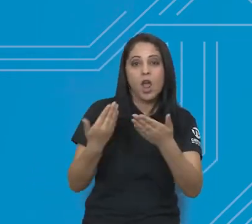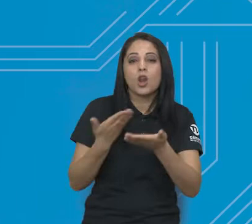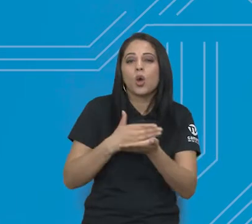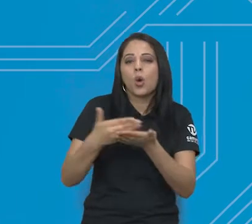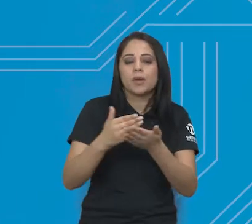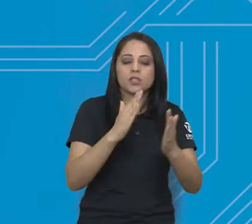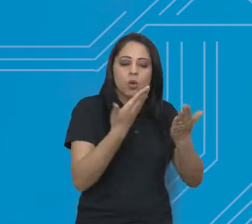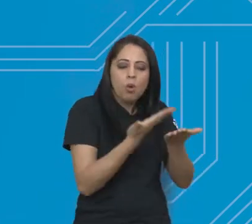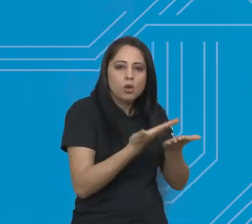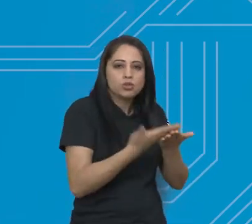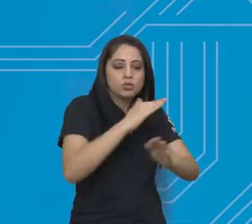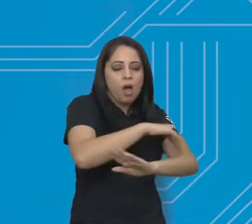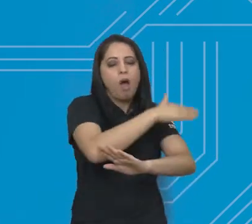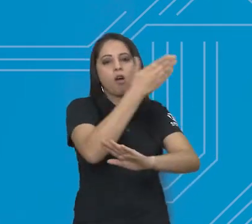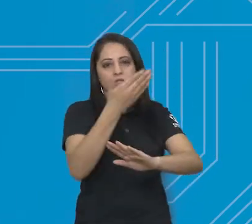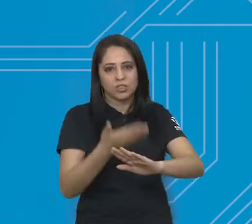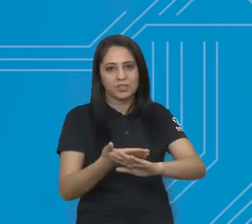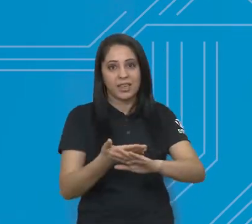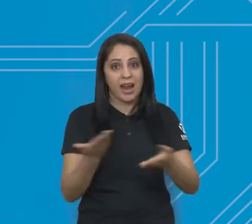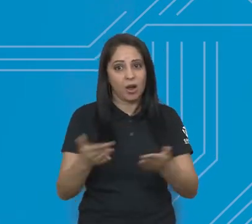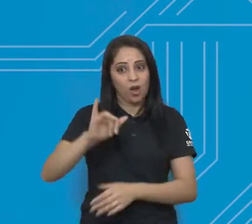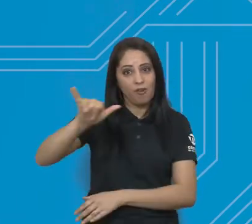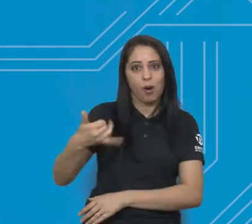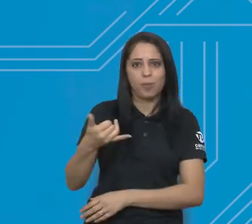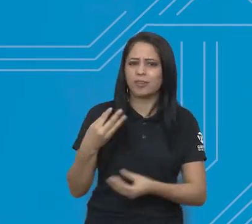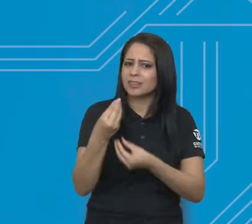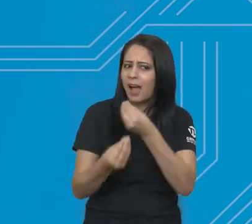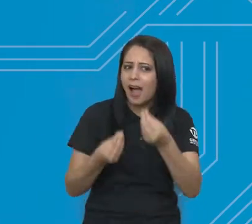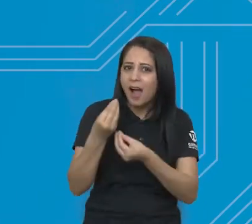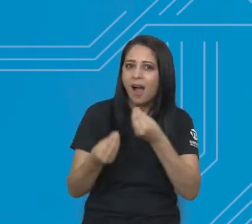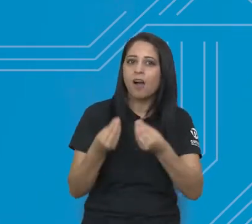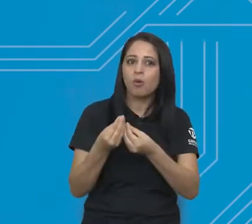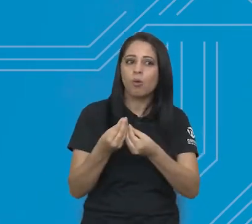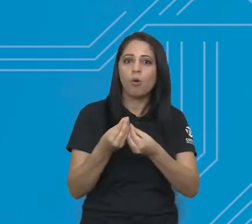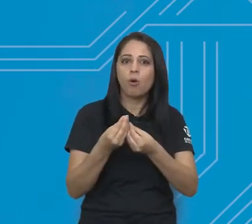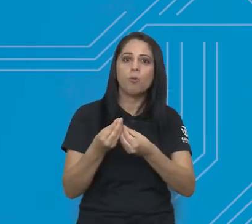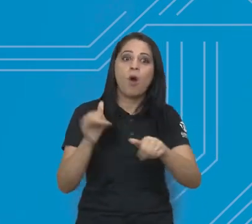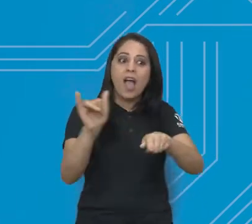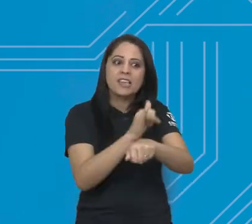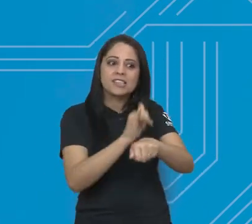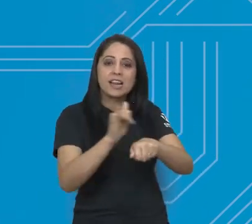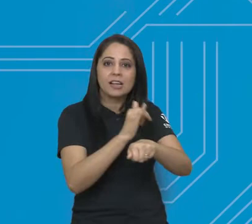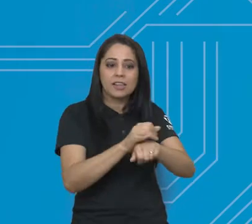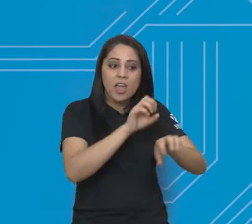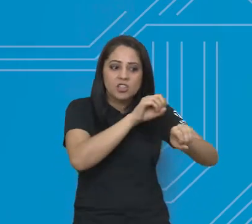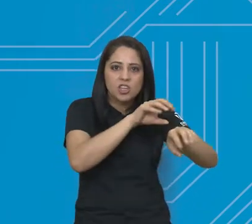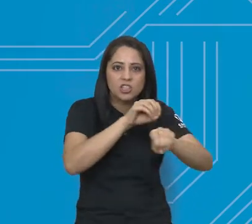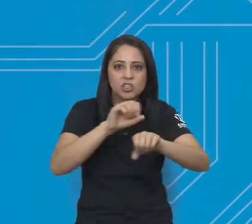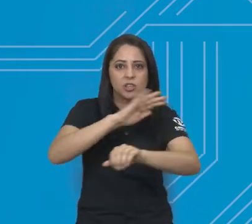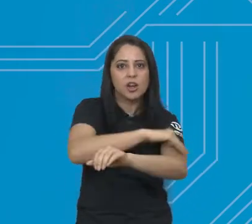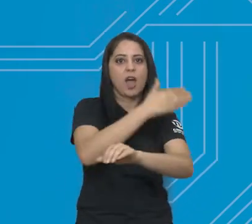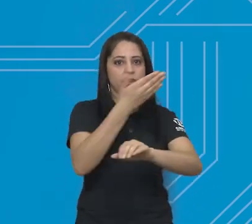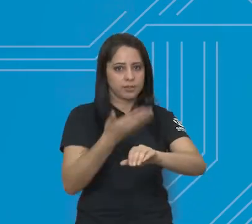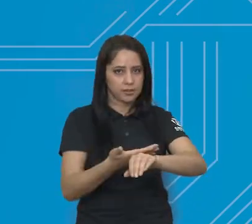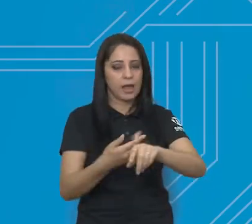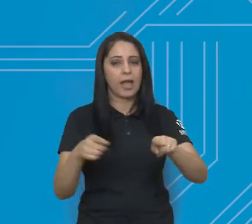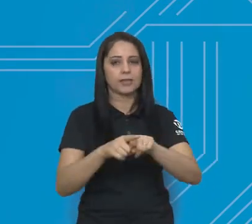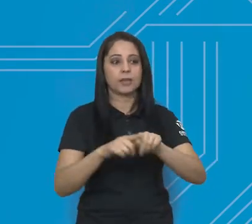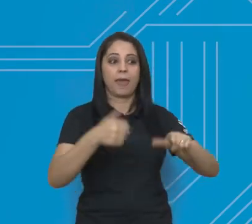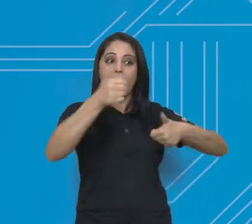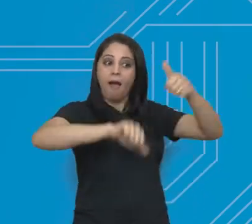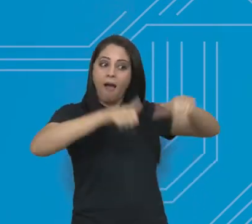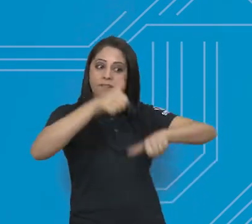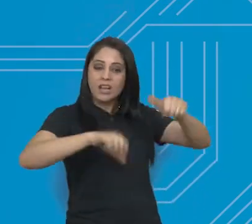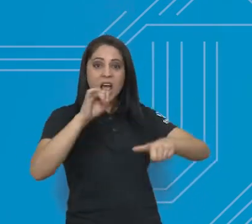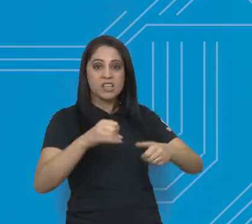modelo integral. E a gente aproveita a retomada das aulas para saber como tem sido executado o ensino integral em São José e qual o